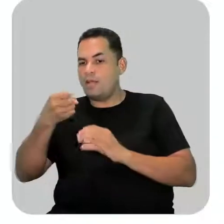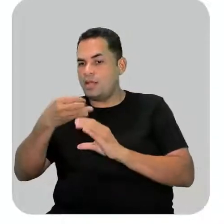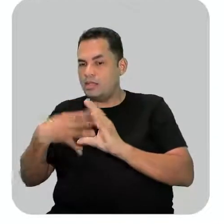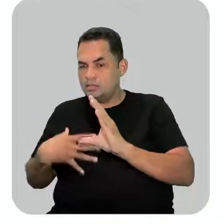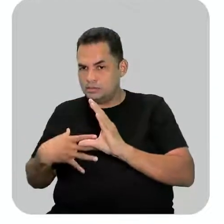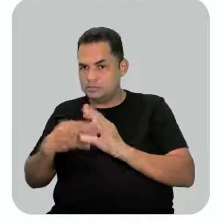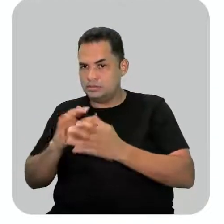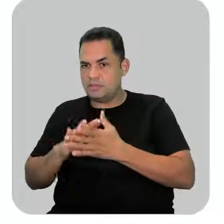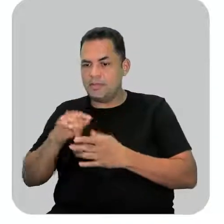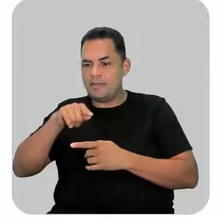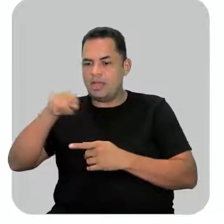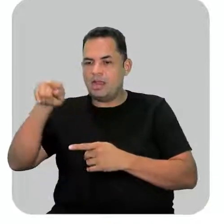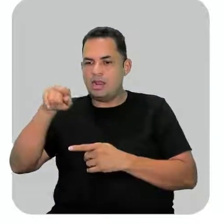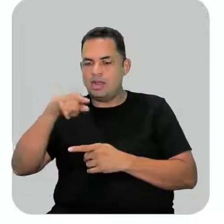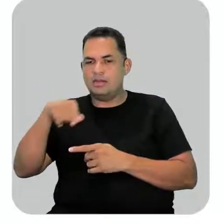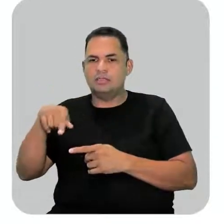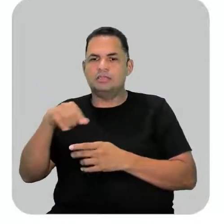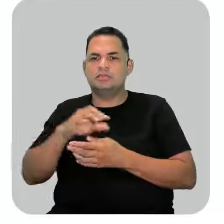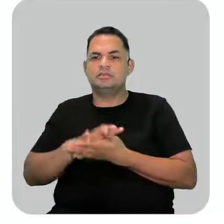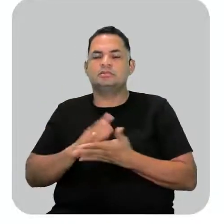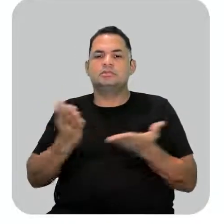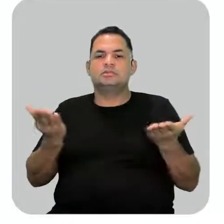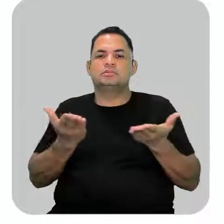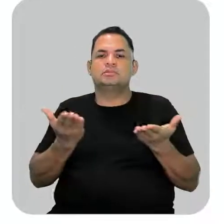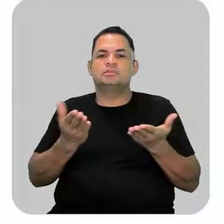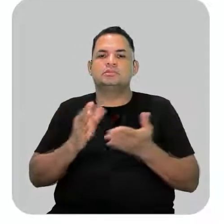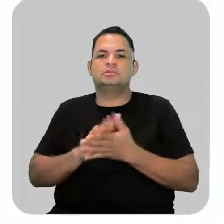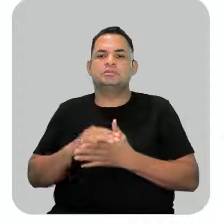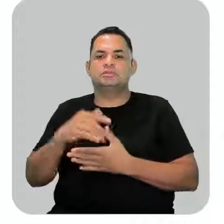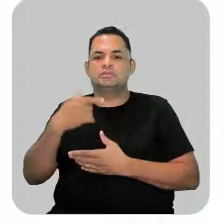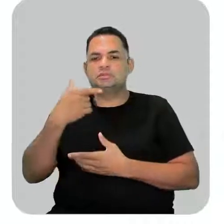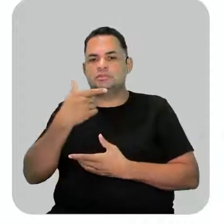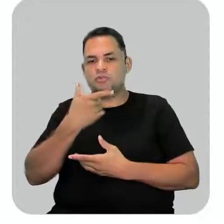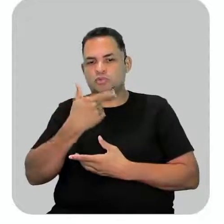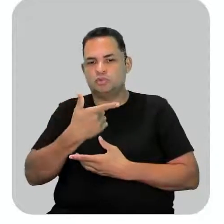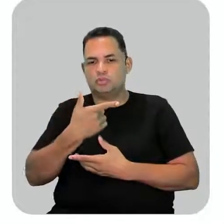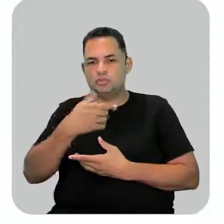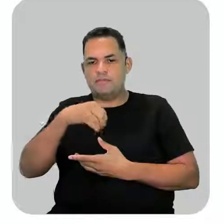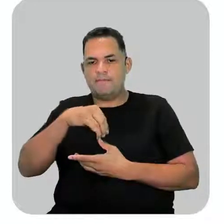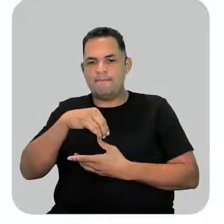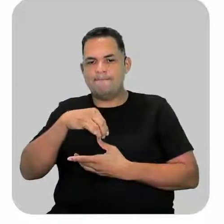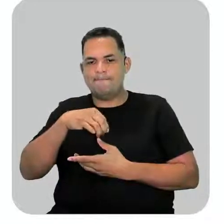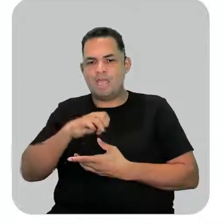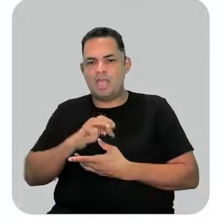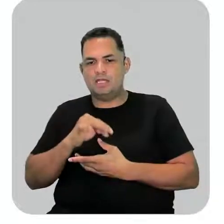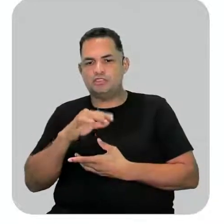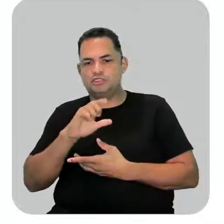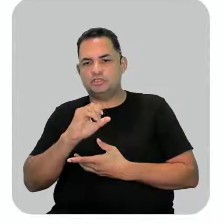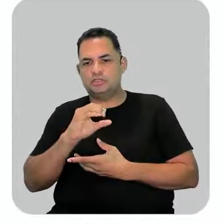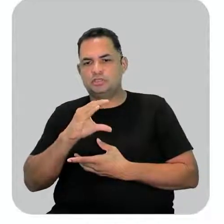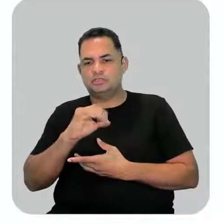para a minha ramificação. Então, nesse caso aqui, vai ficar 2-metil, aí vem